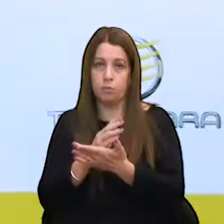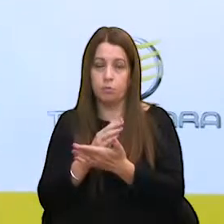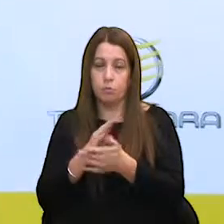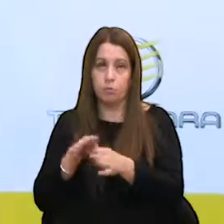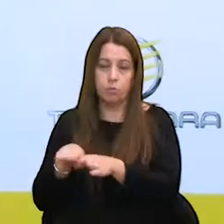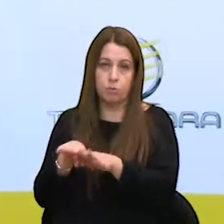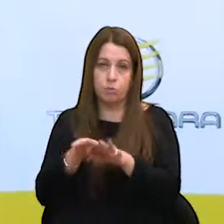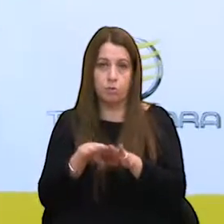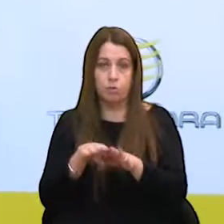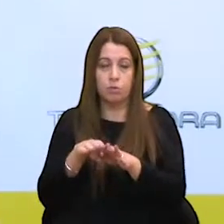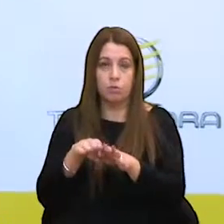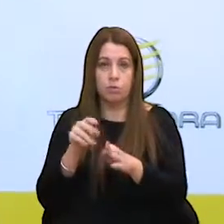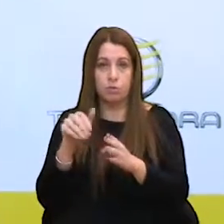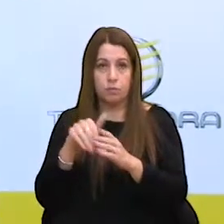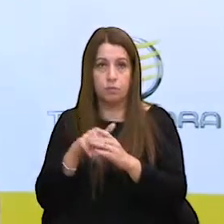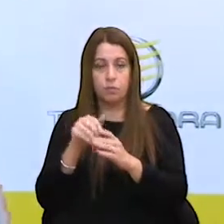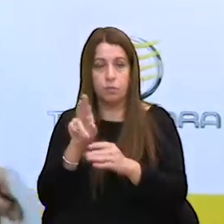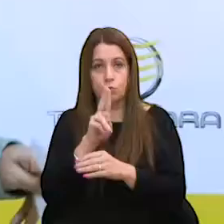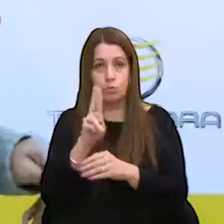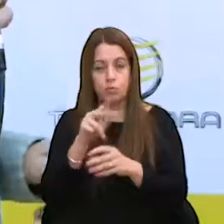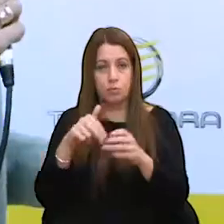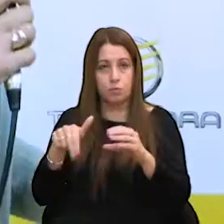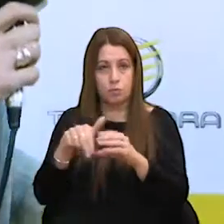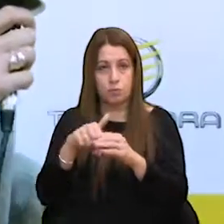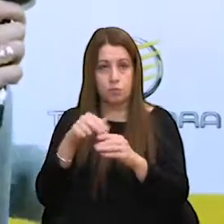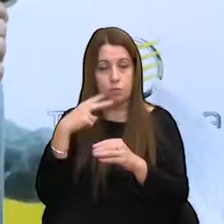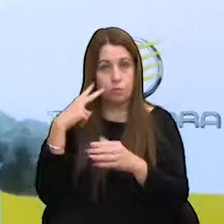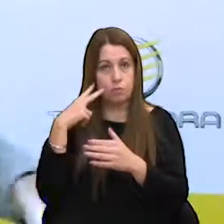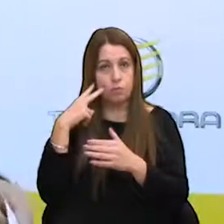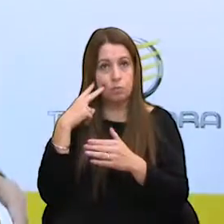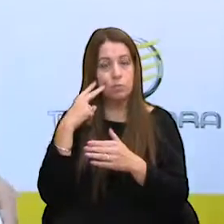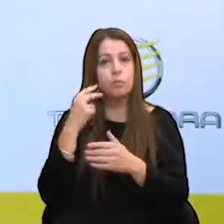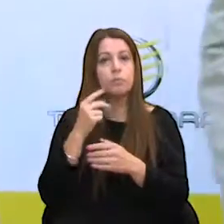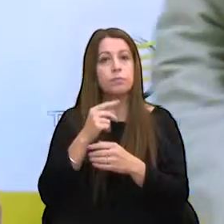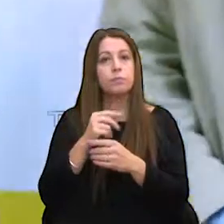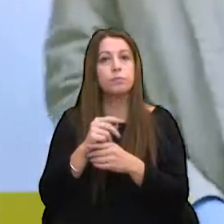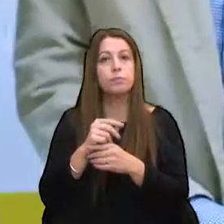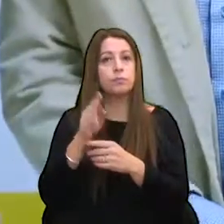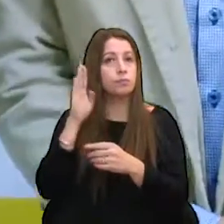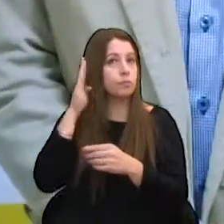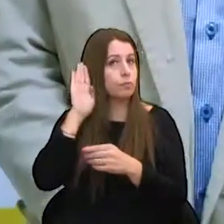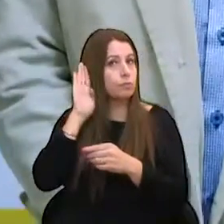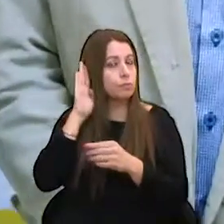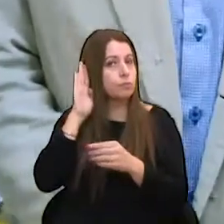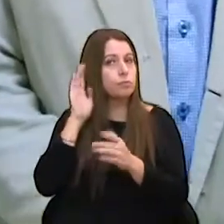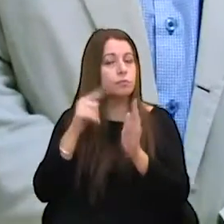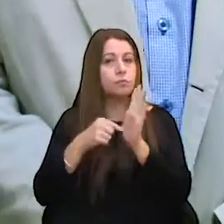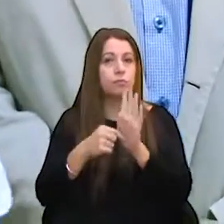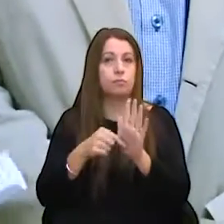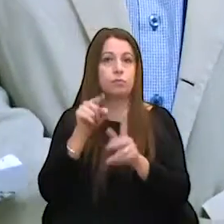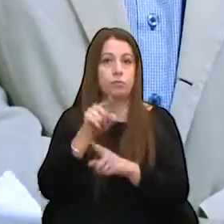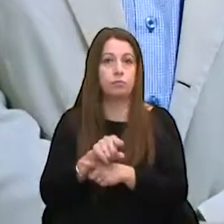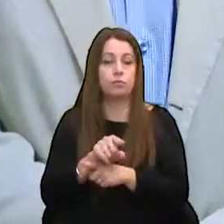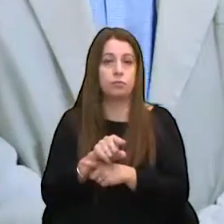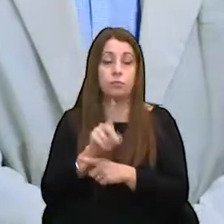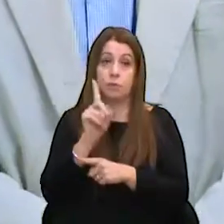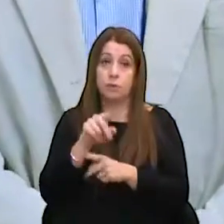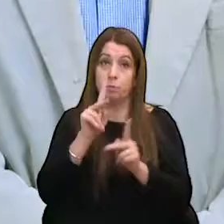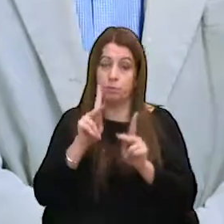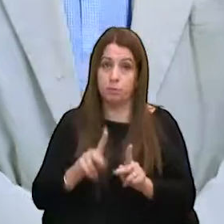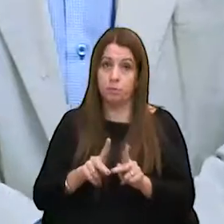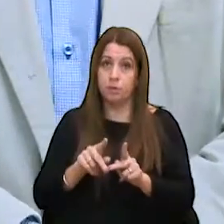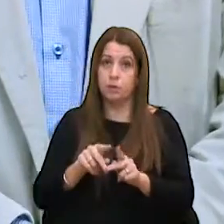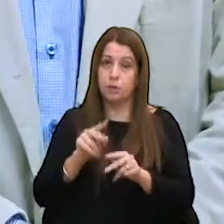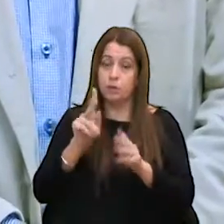de votos. Hoje ocupou o grande expediente o vereador Alceu Tomé, que trouxe uma questão aí que ele é uma pessoa